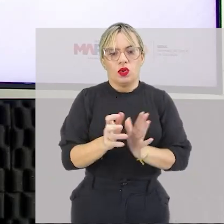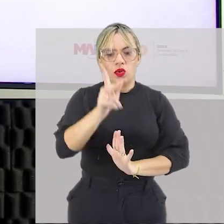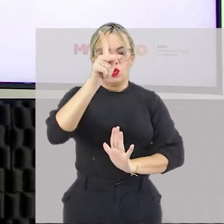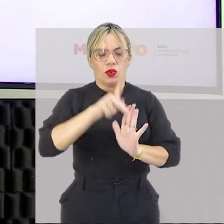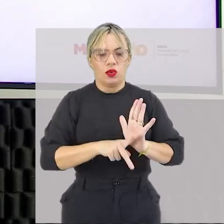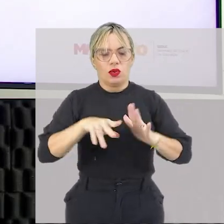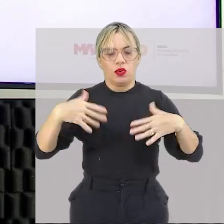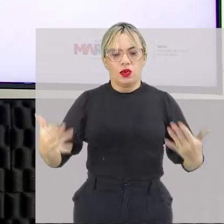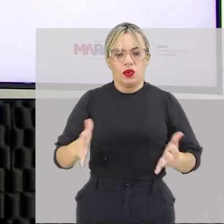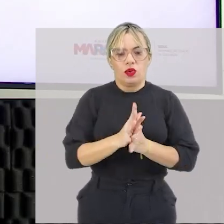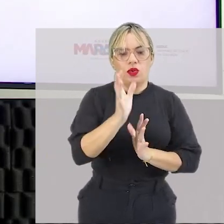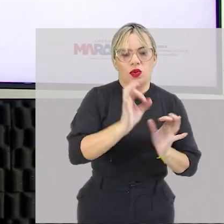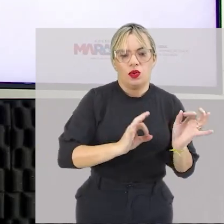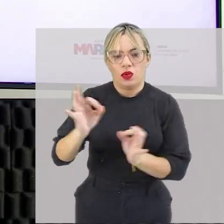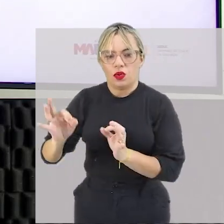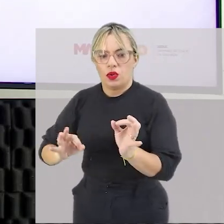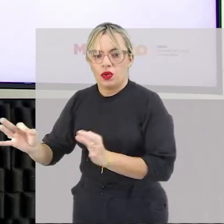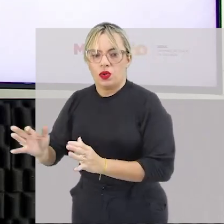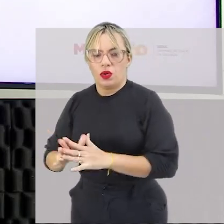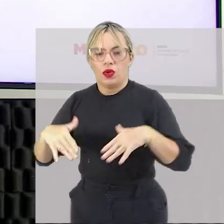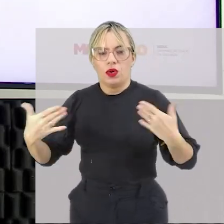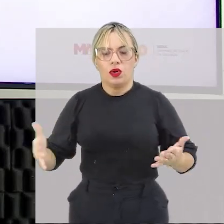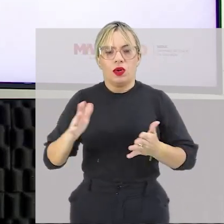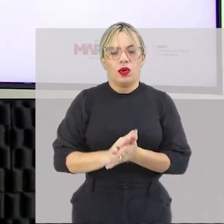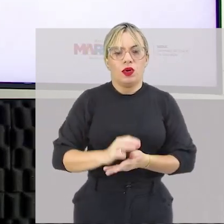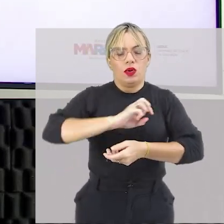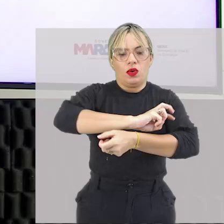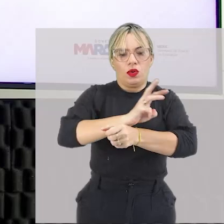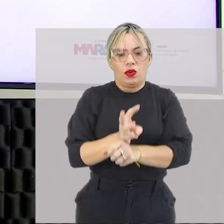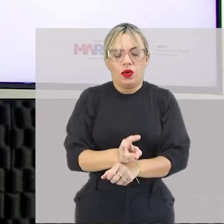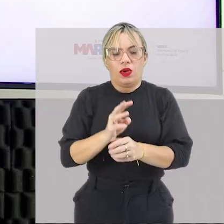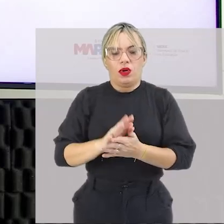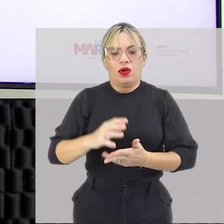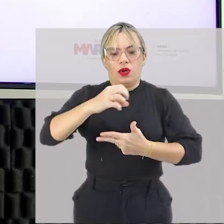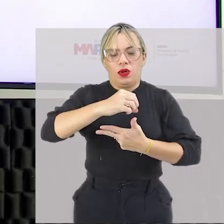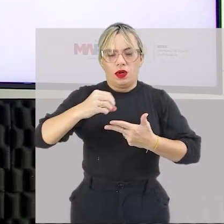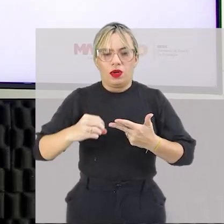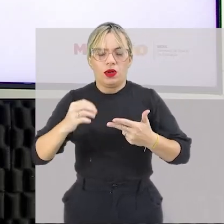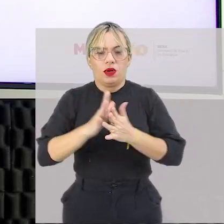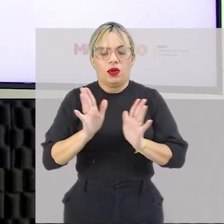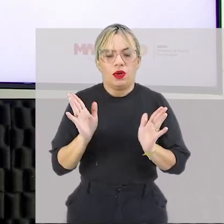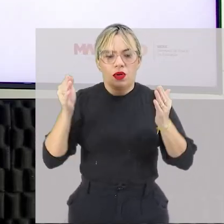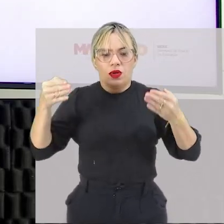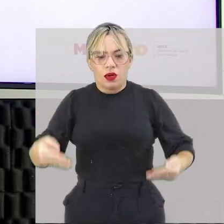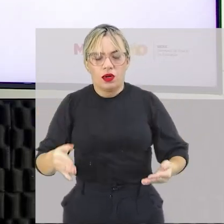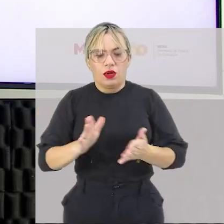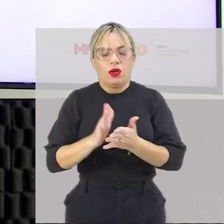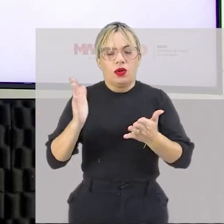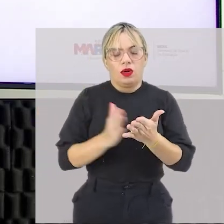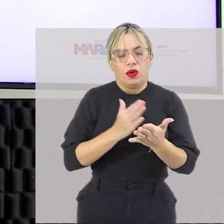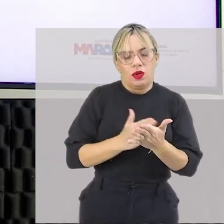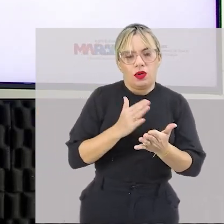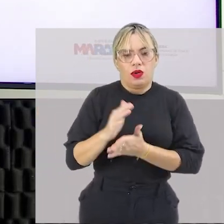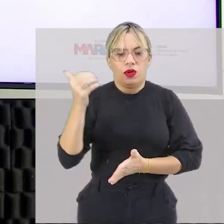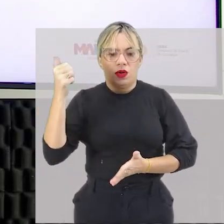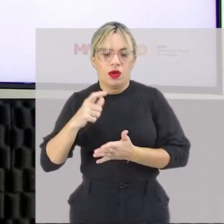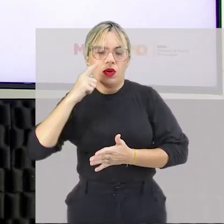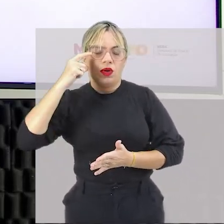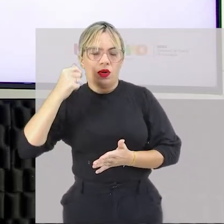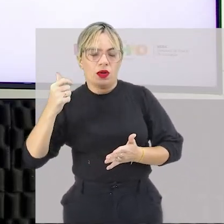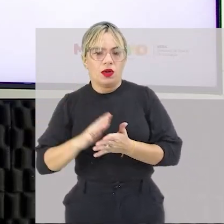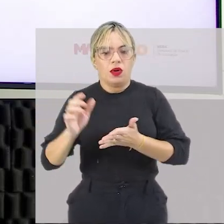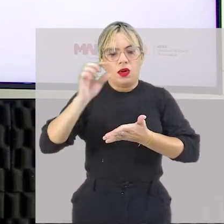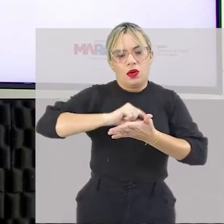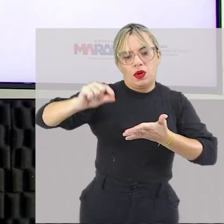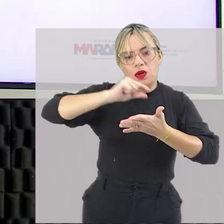projeto que é o preparatório UEMA-Enem. Então fiquem atentos, peguem seus cadernos, suas canetas, seus lápis,